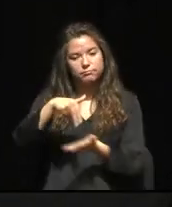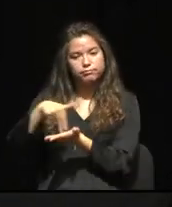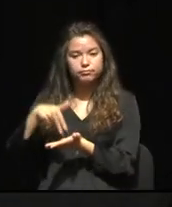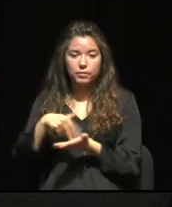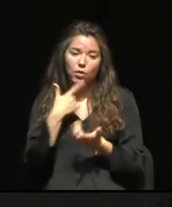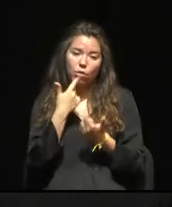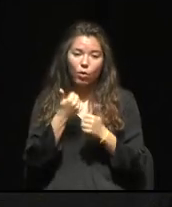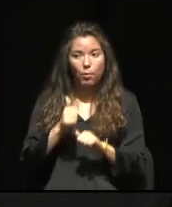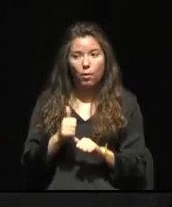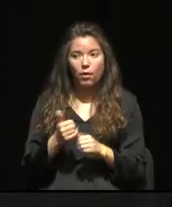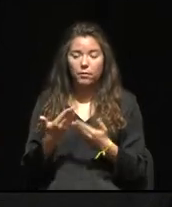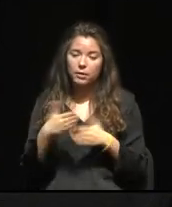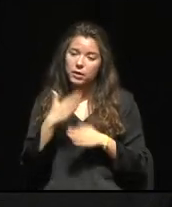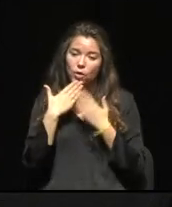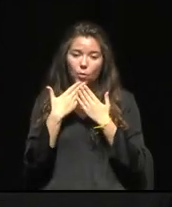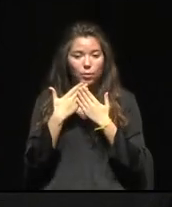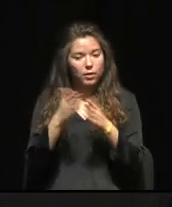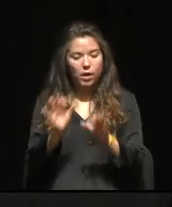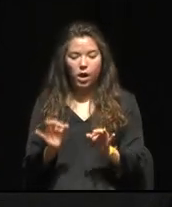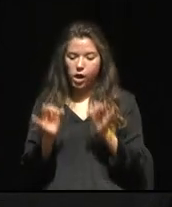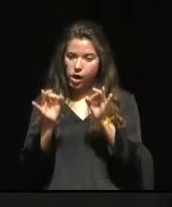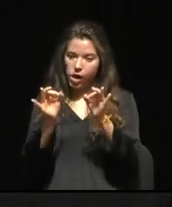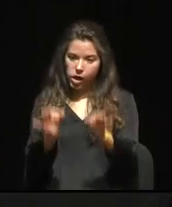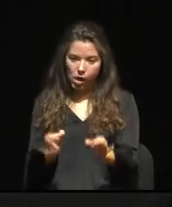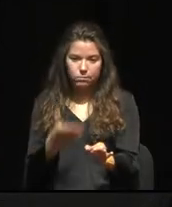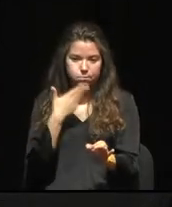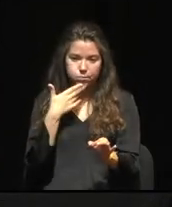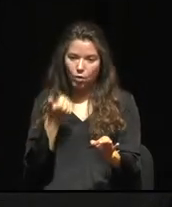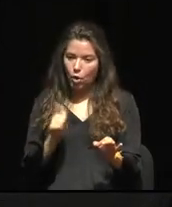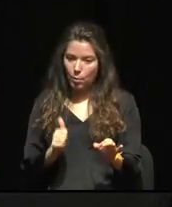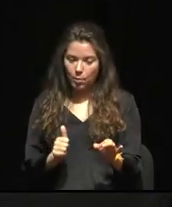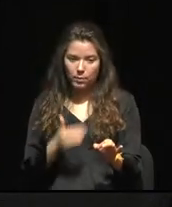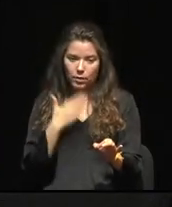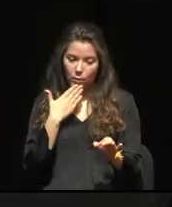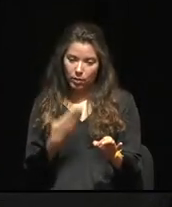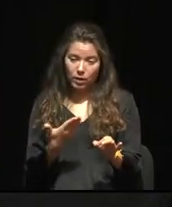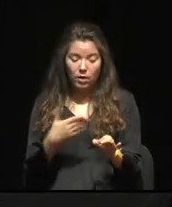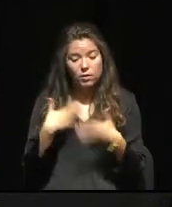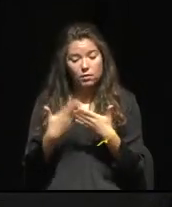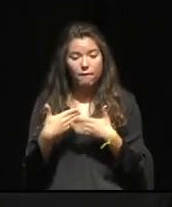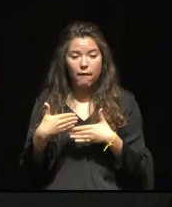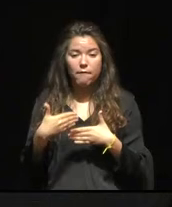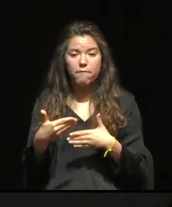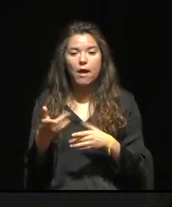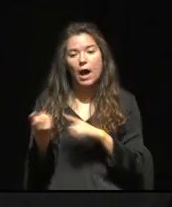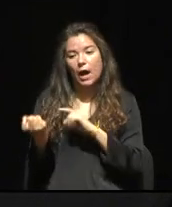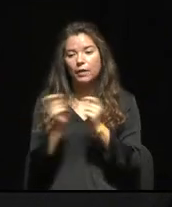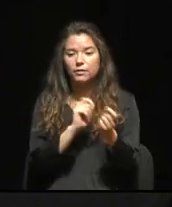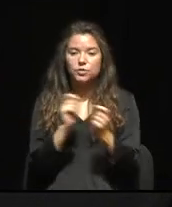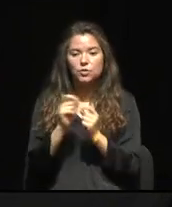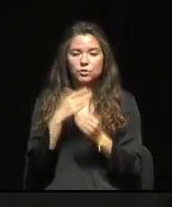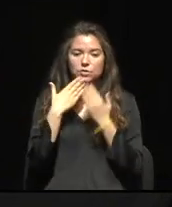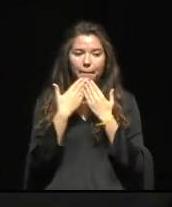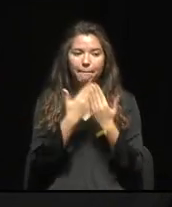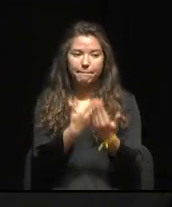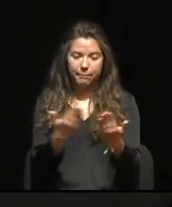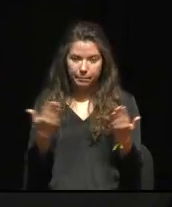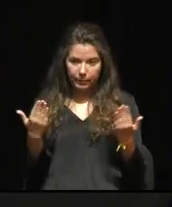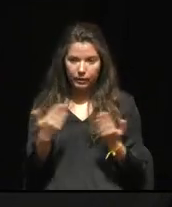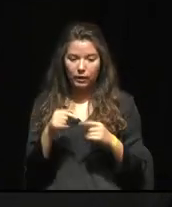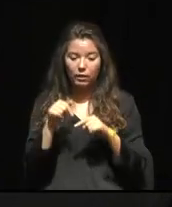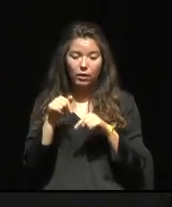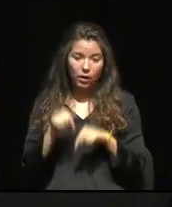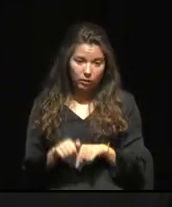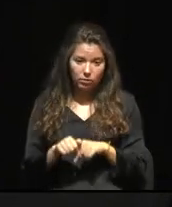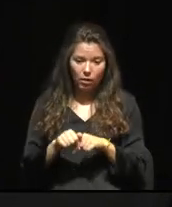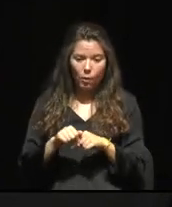presentes não tendo pedido adiamento da da da petição e por isso vamos dar início à discussão desta petição há um